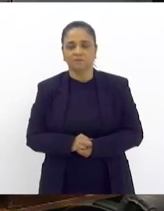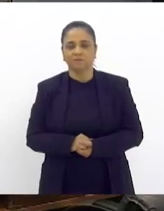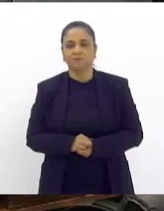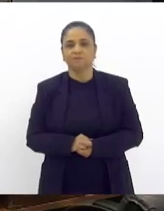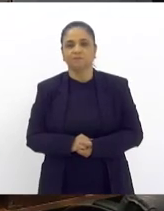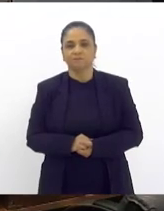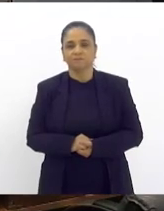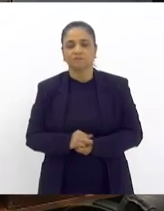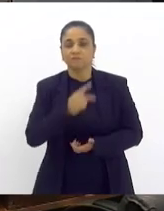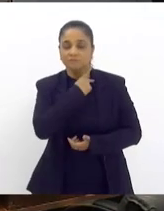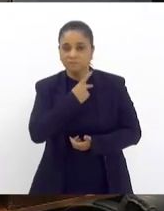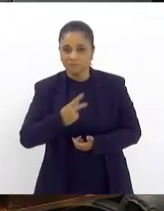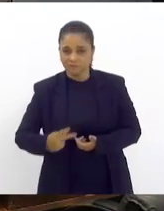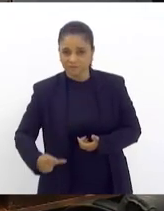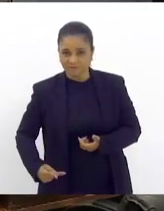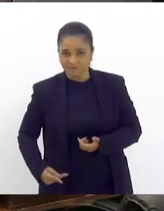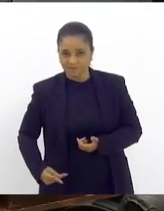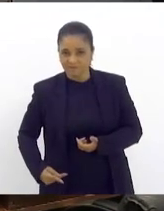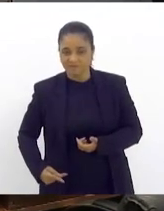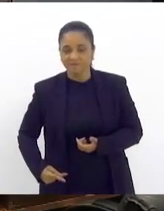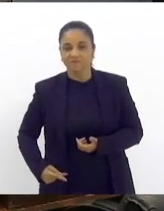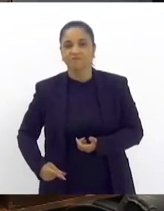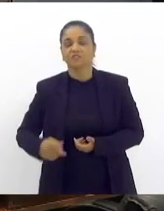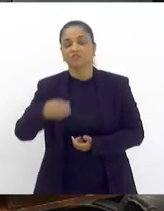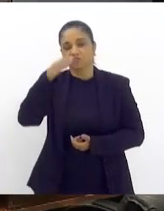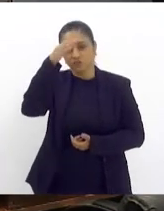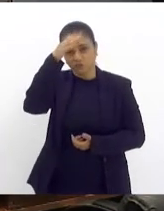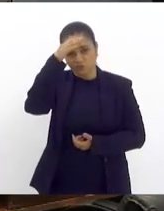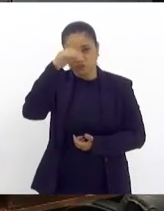Senhora Presidente, deputada Tia Ju,